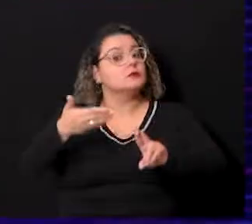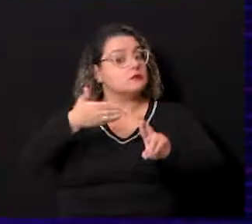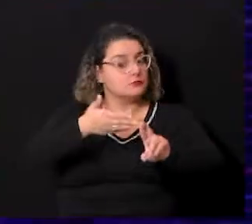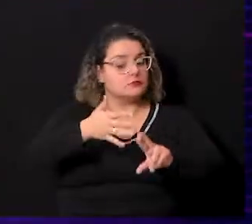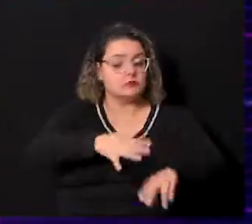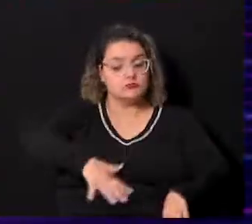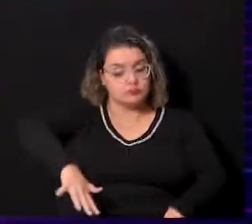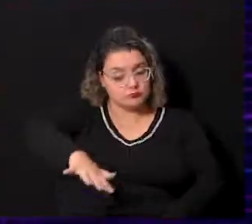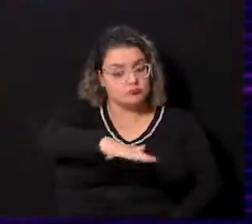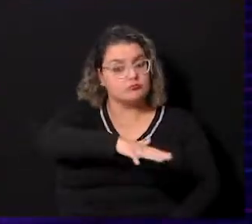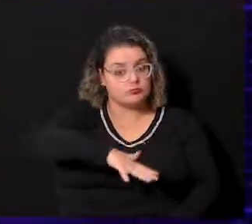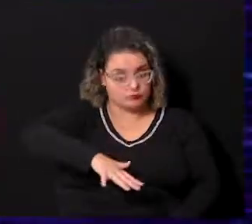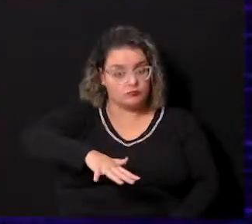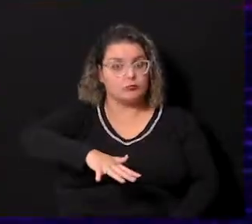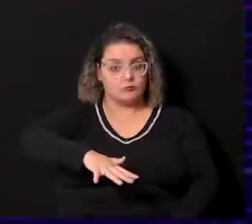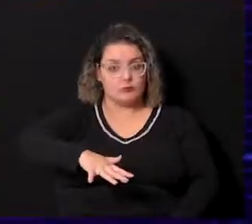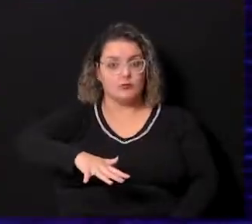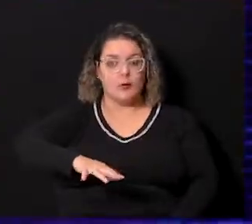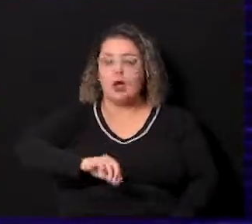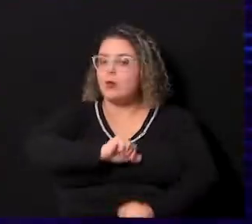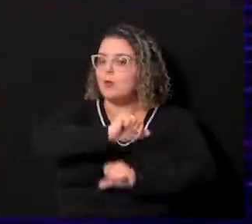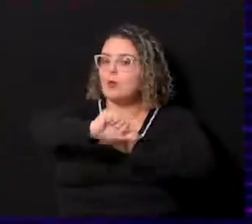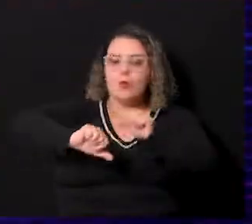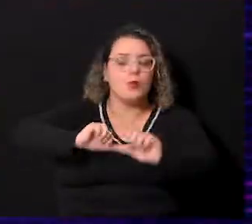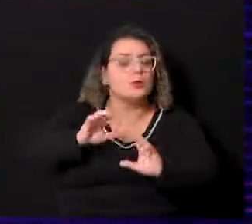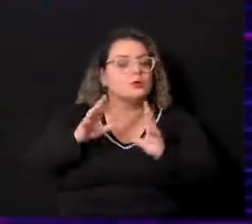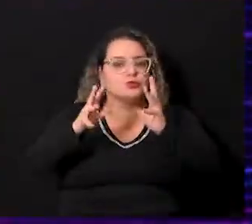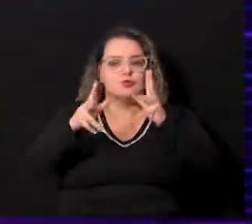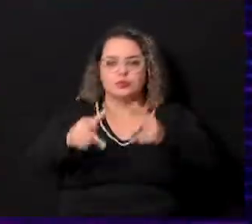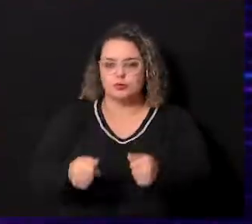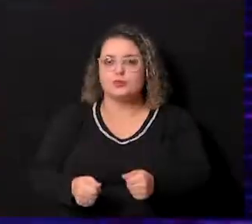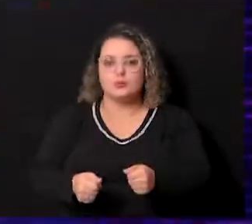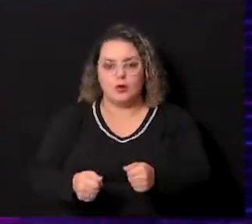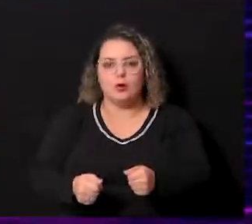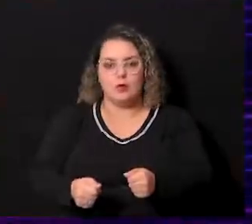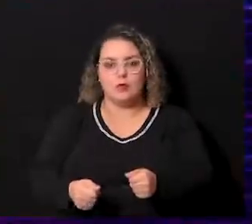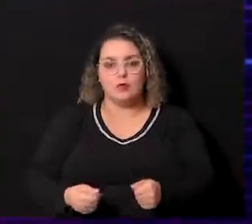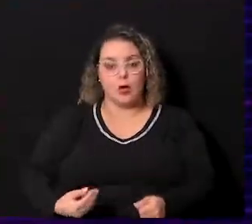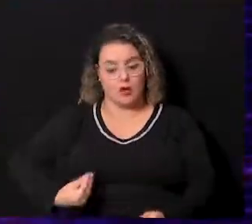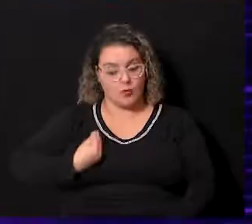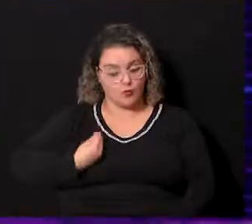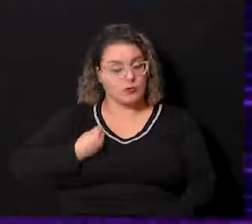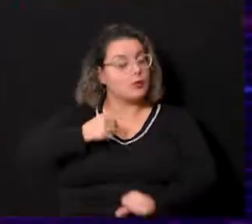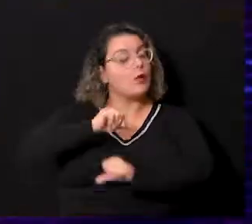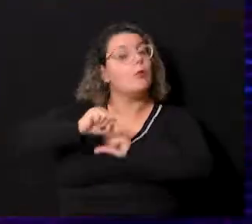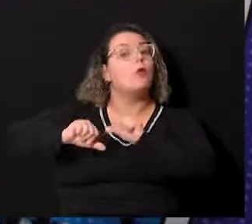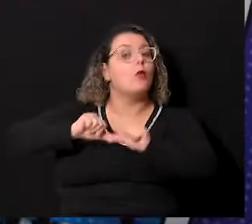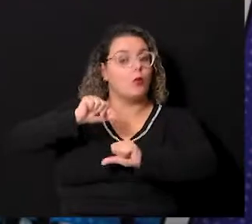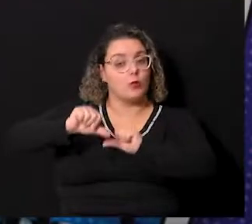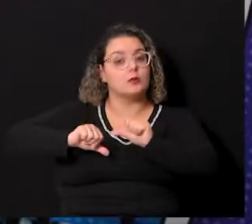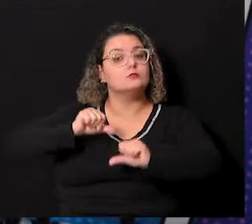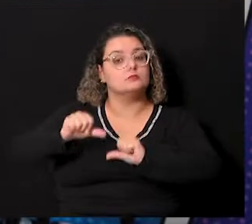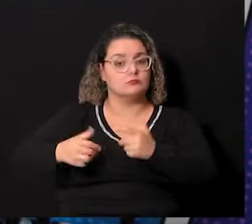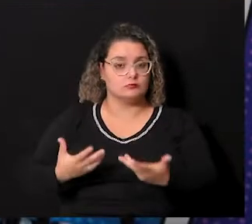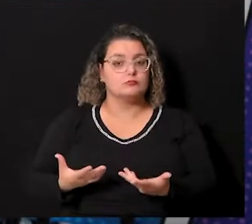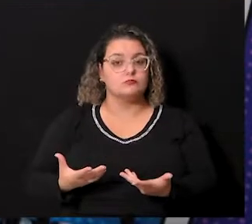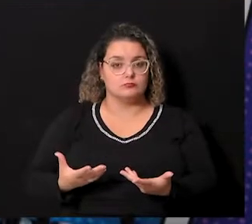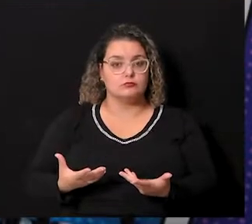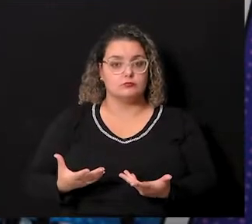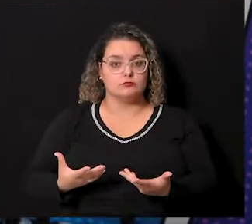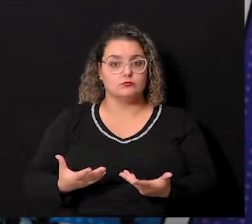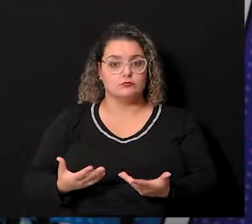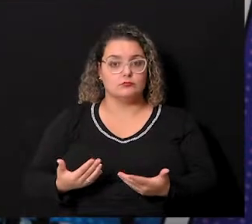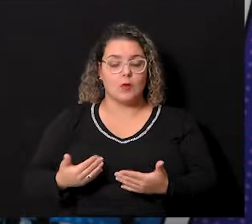referência no mercado, muda a vida da Soletras, da editora, muda a vida dela, que vai levar, que